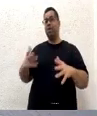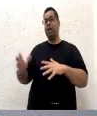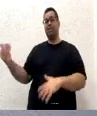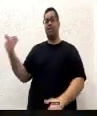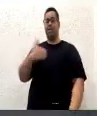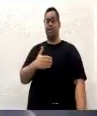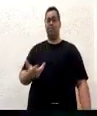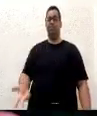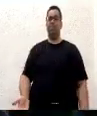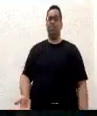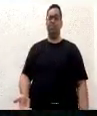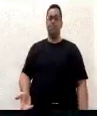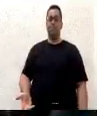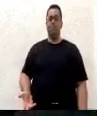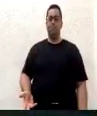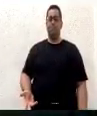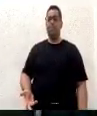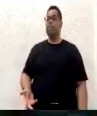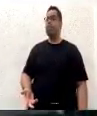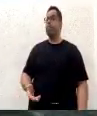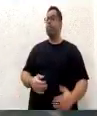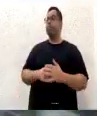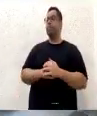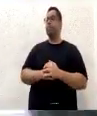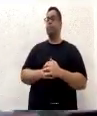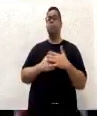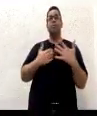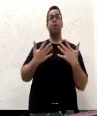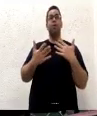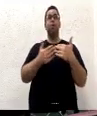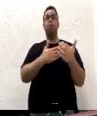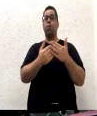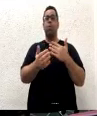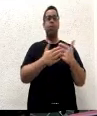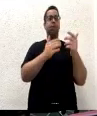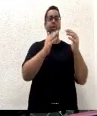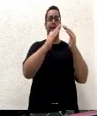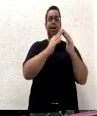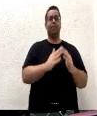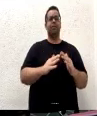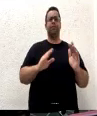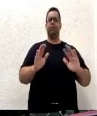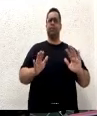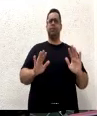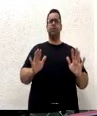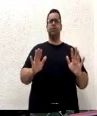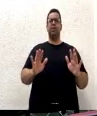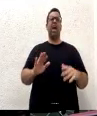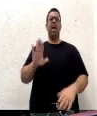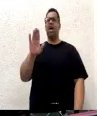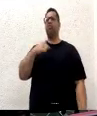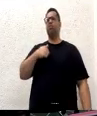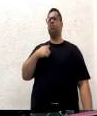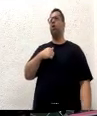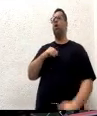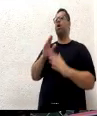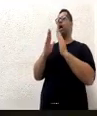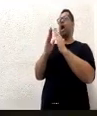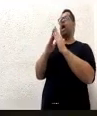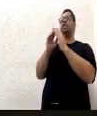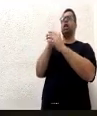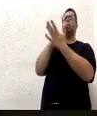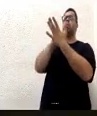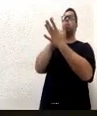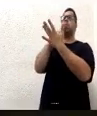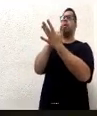residência. Adianta eu sair fazendo isso em qualquer casa? Em qualquer, né? Ó, vamos adotar a estratégia, então, de sair entrando na casa sem... Não adianta. Por